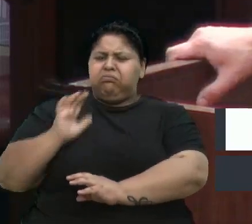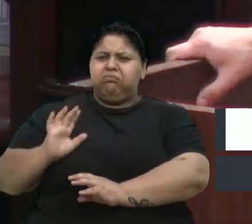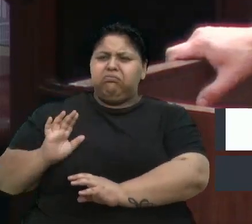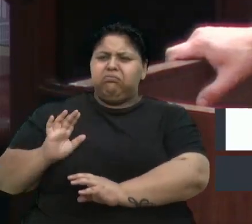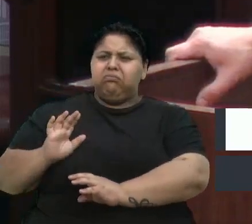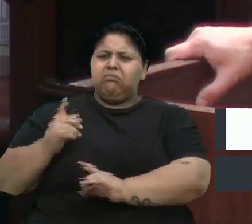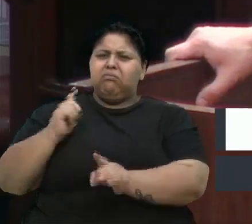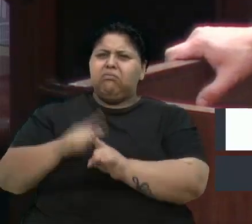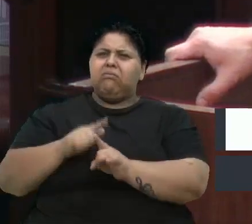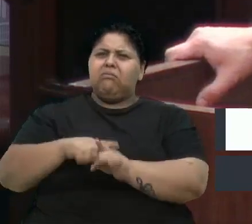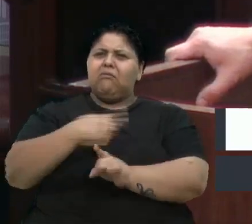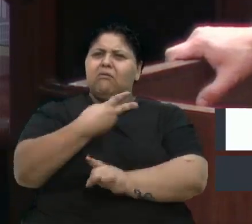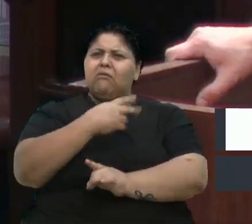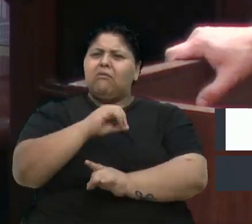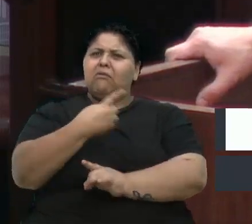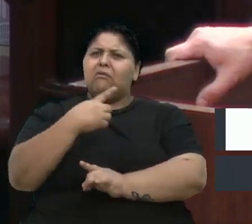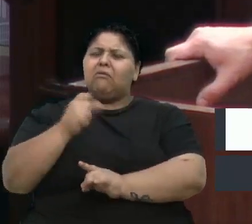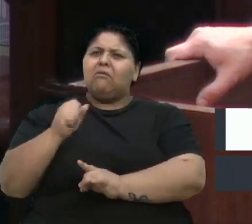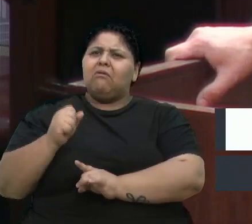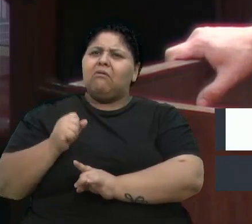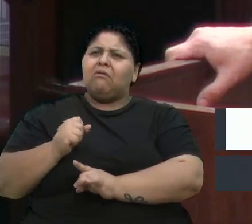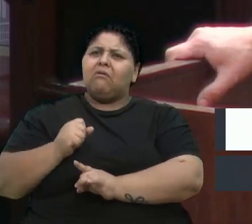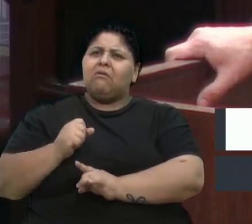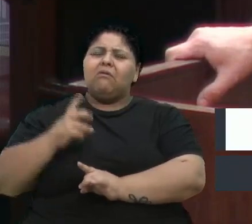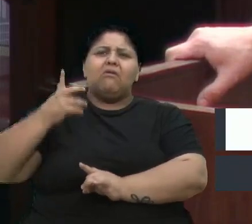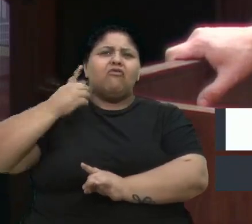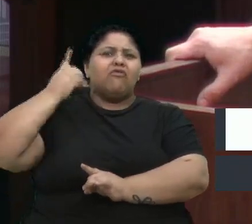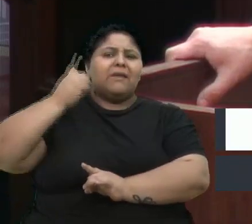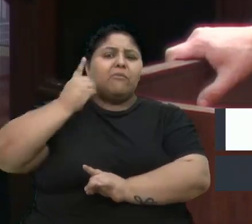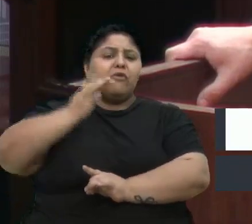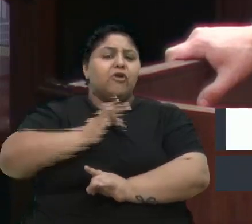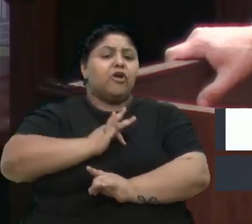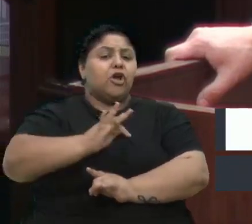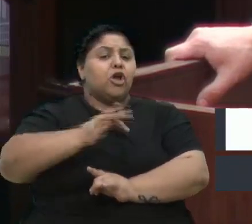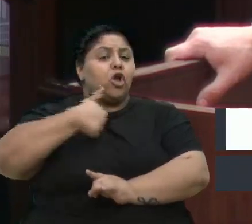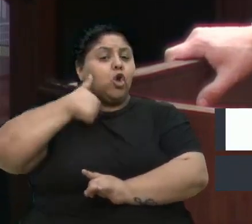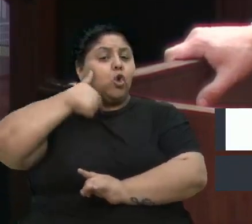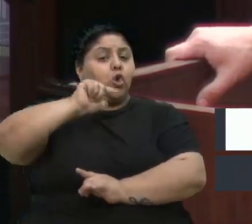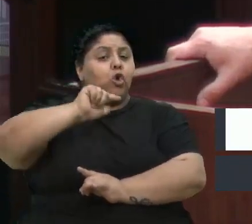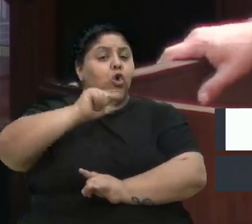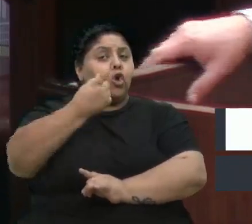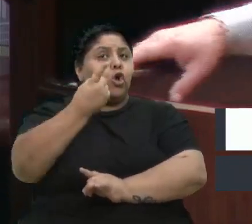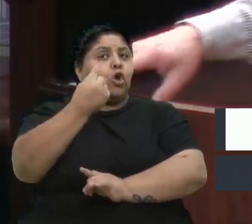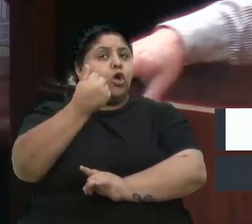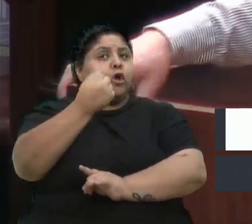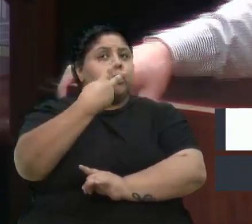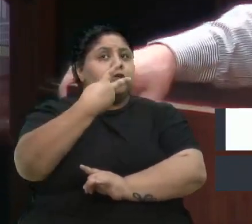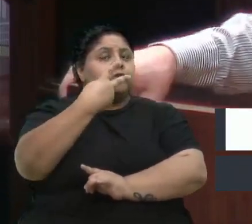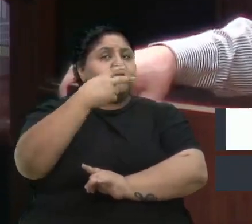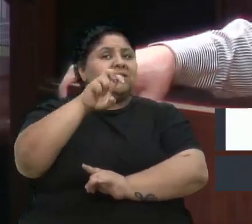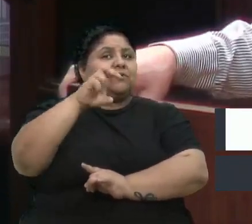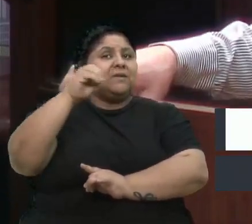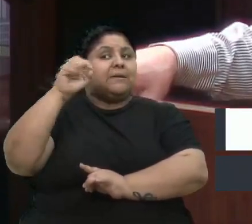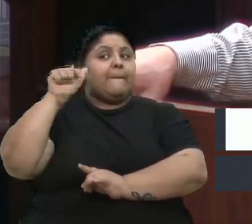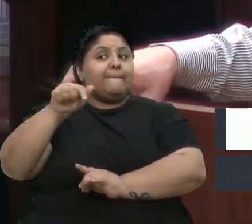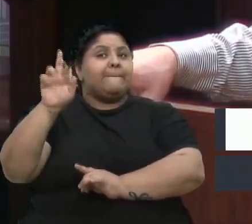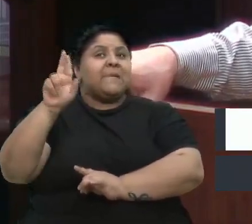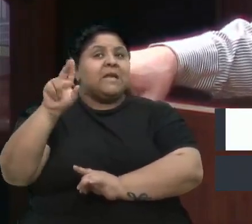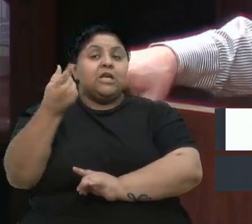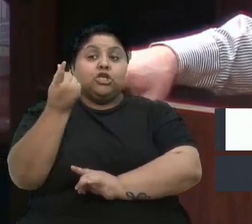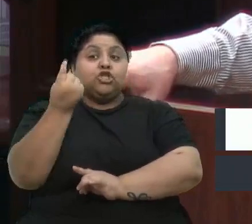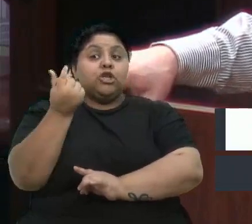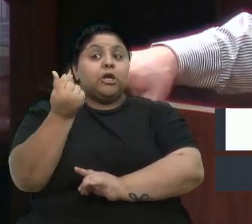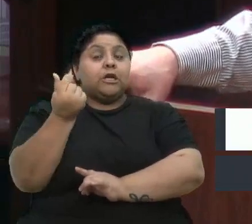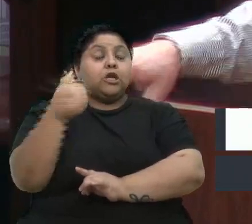desde 2018, onde que um deputado federal consegue uma verba de R$250 mil, dinheiro este